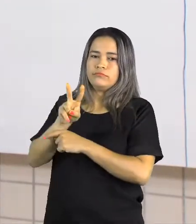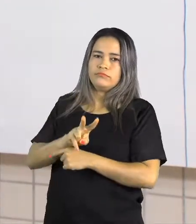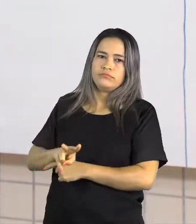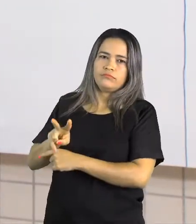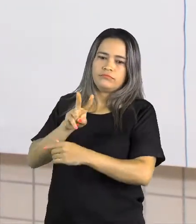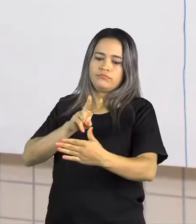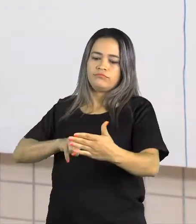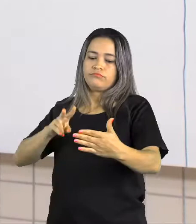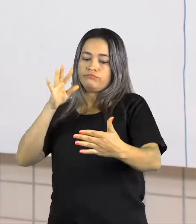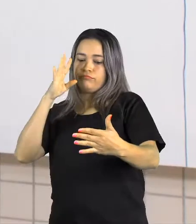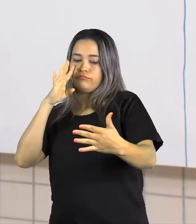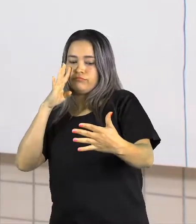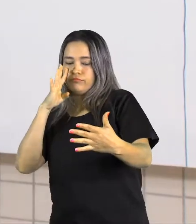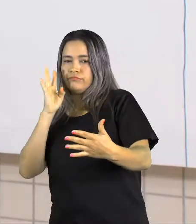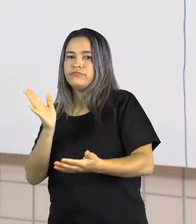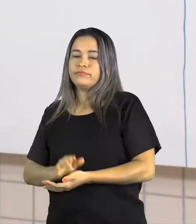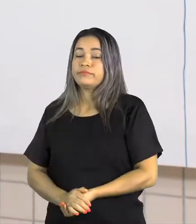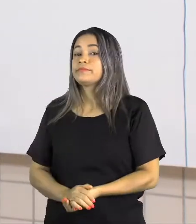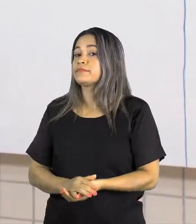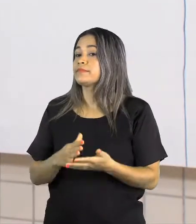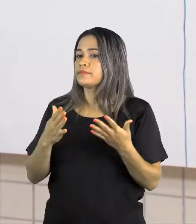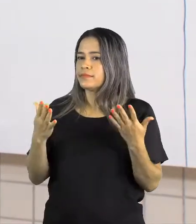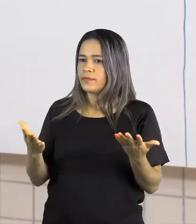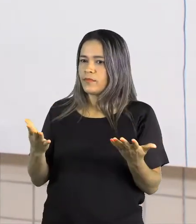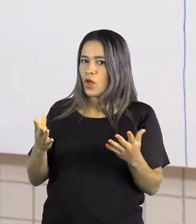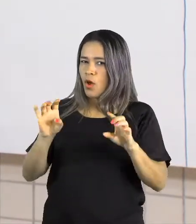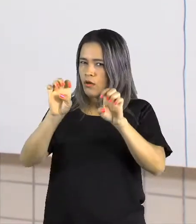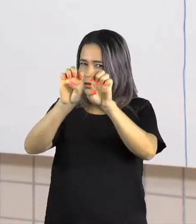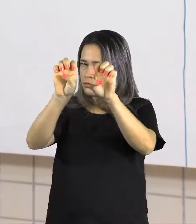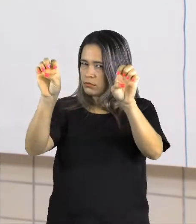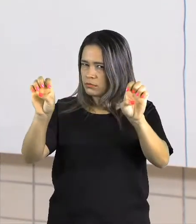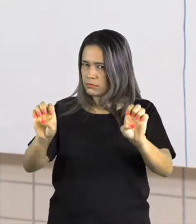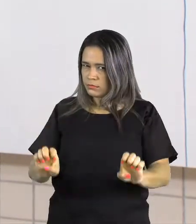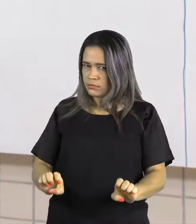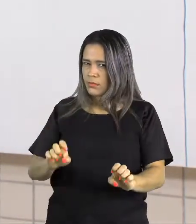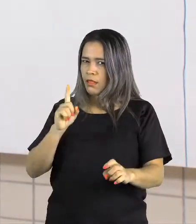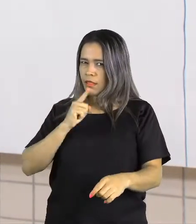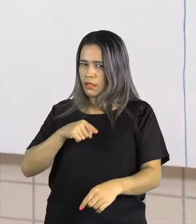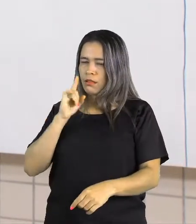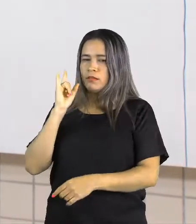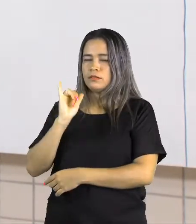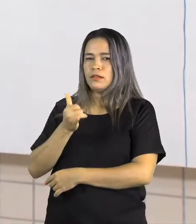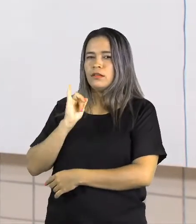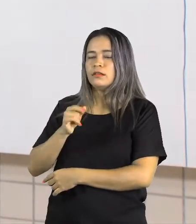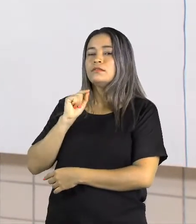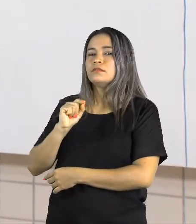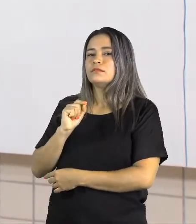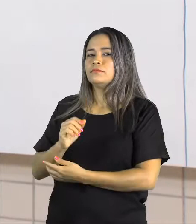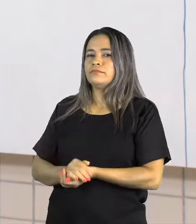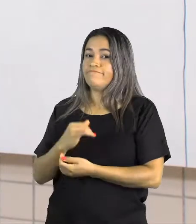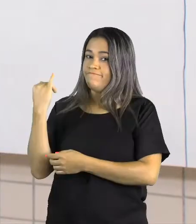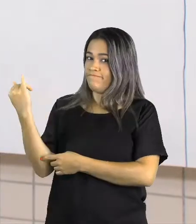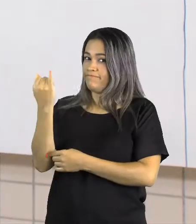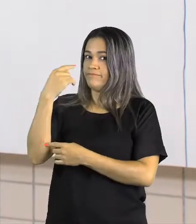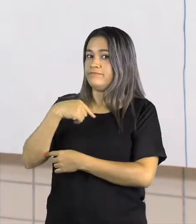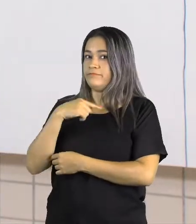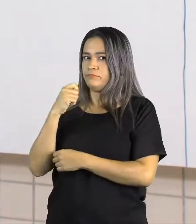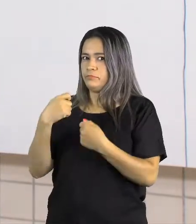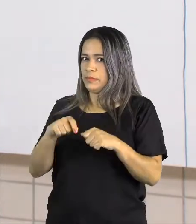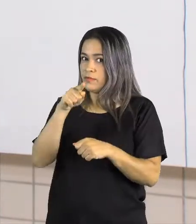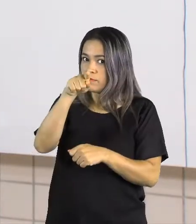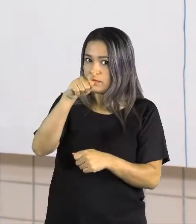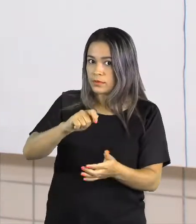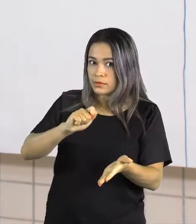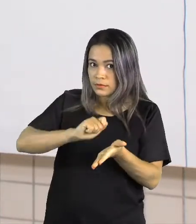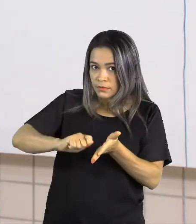certo? Ele vem, olha a estrutura de um relato, o que é muito importante? Eu preciso que você